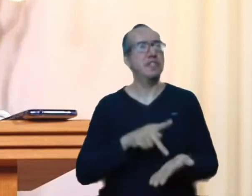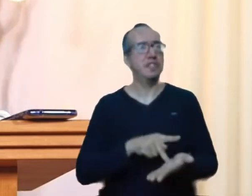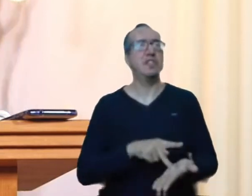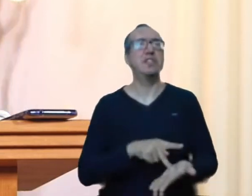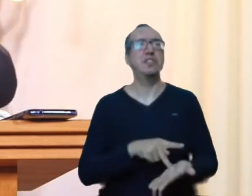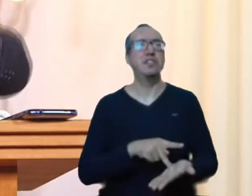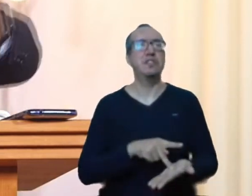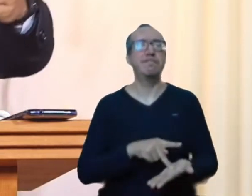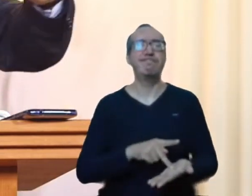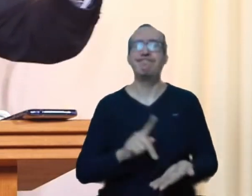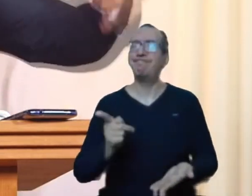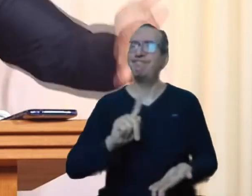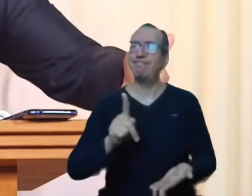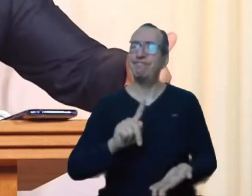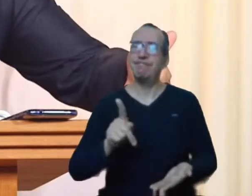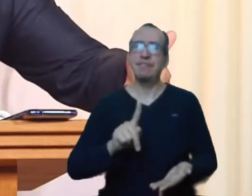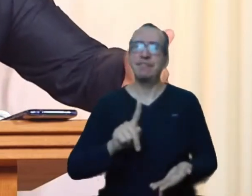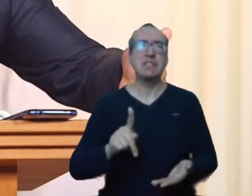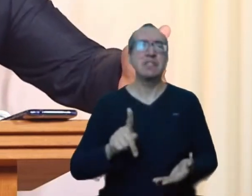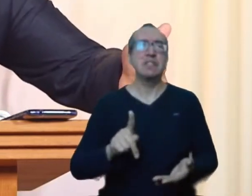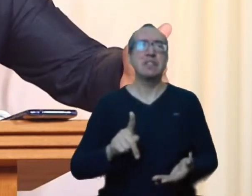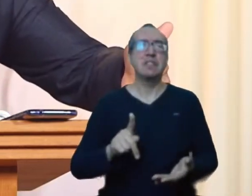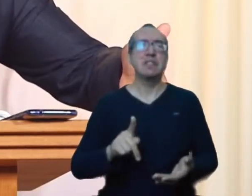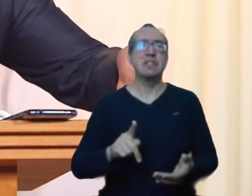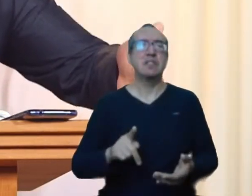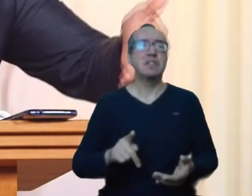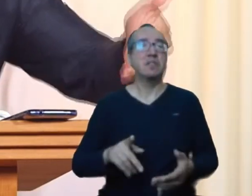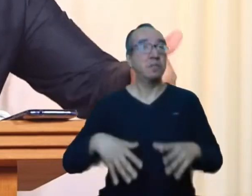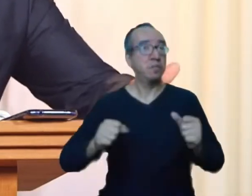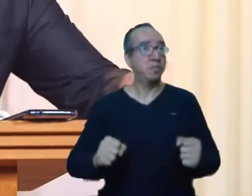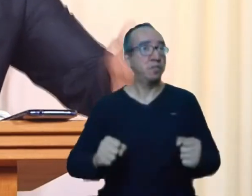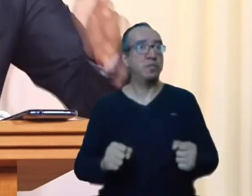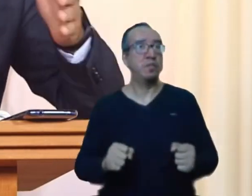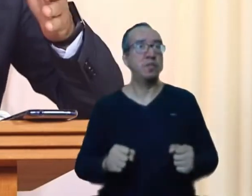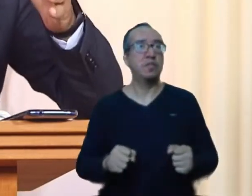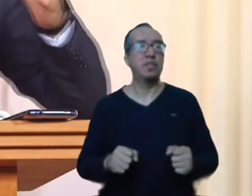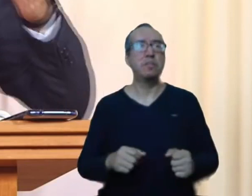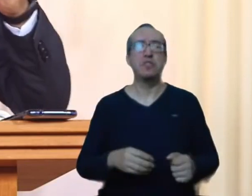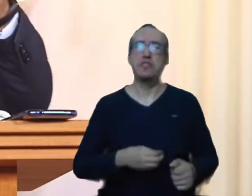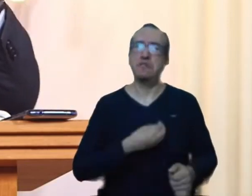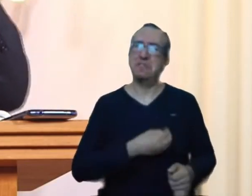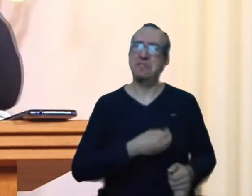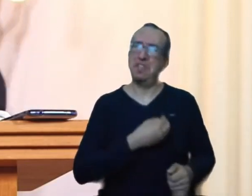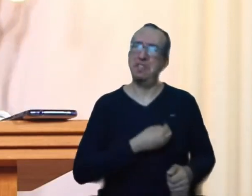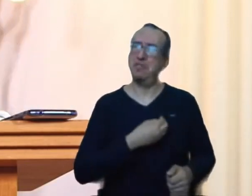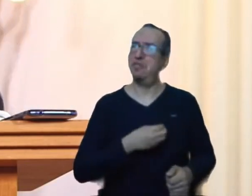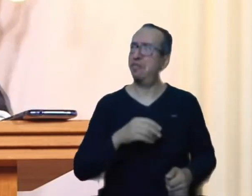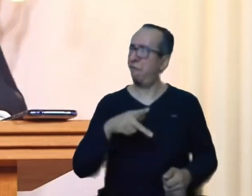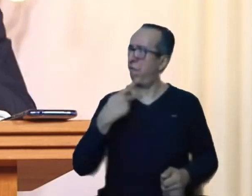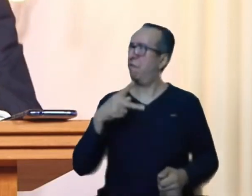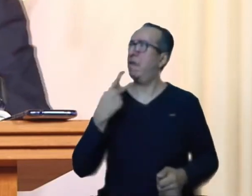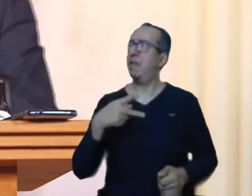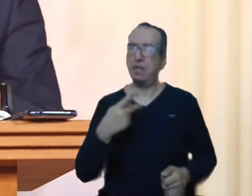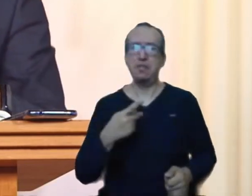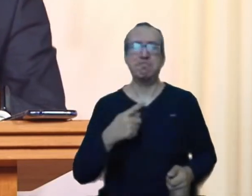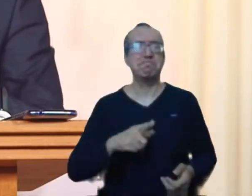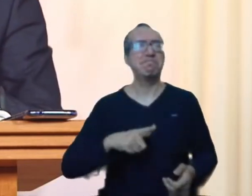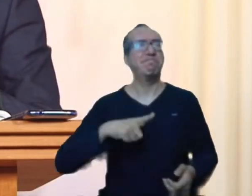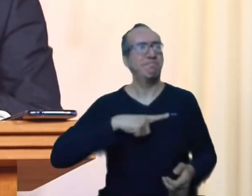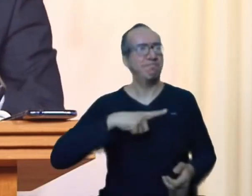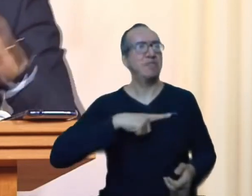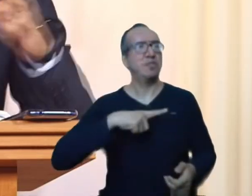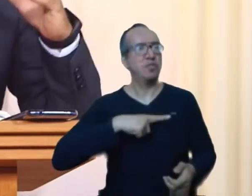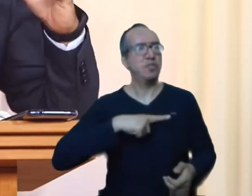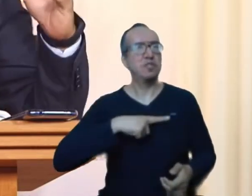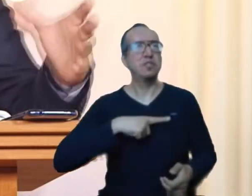Observem que Paulo desce. Paulo desce e a inspiração diz que as